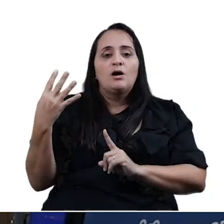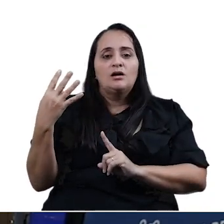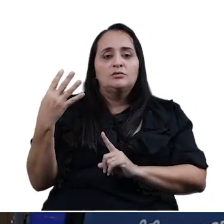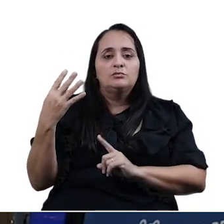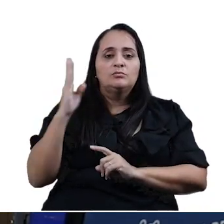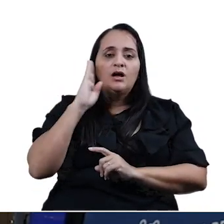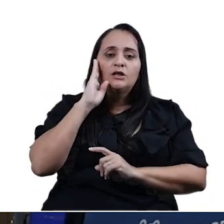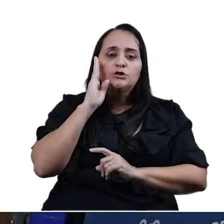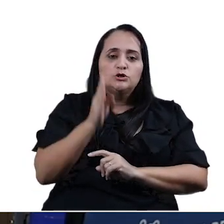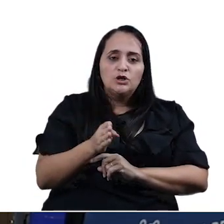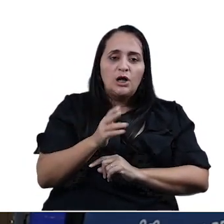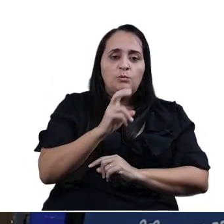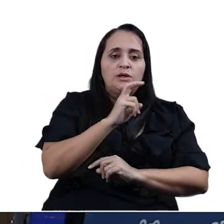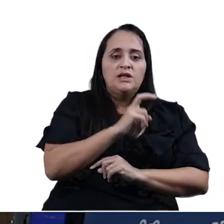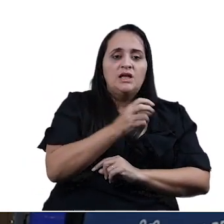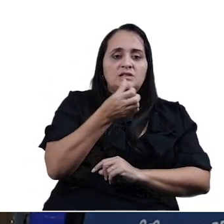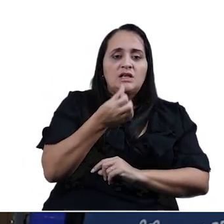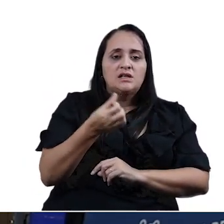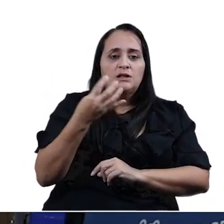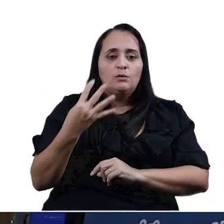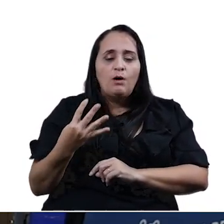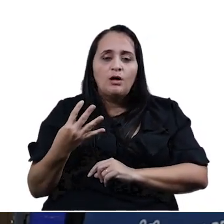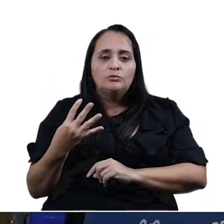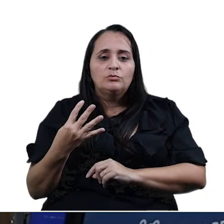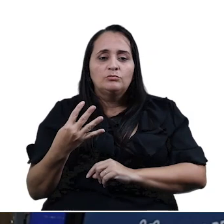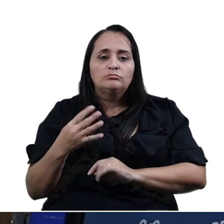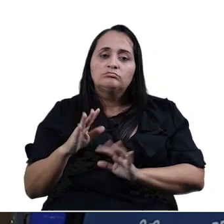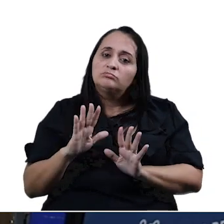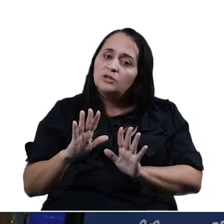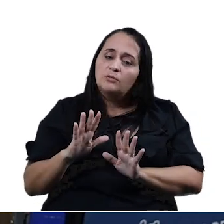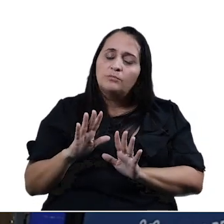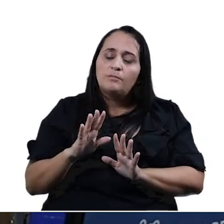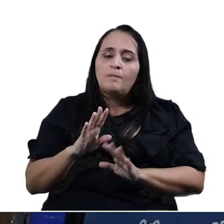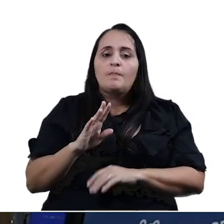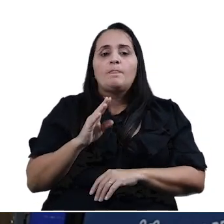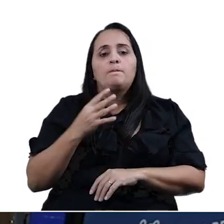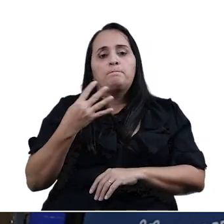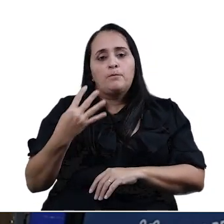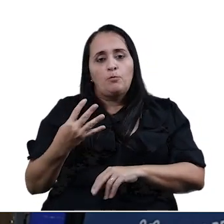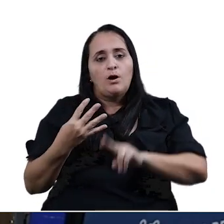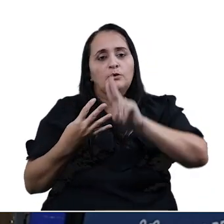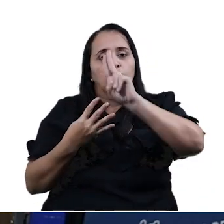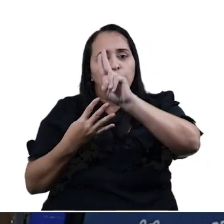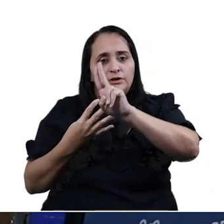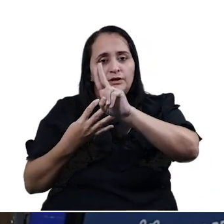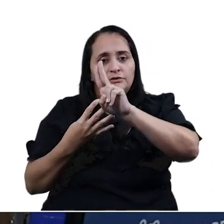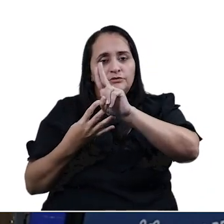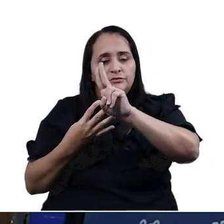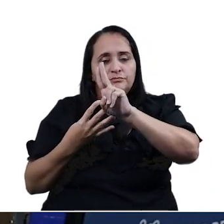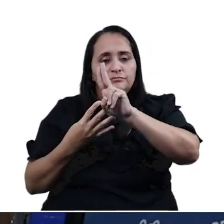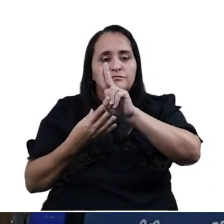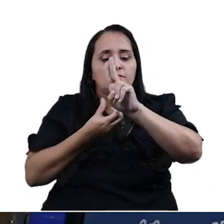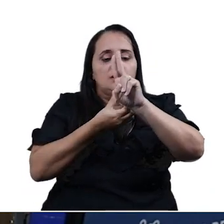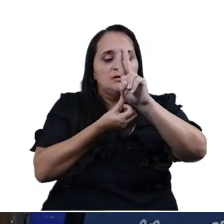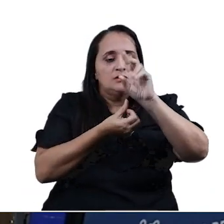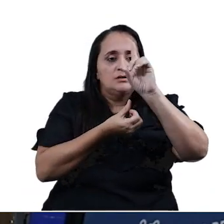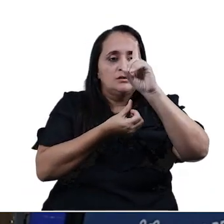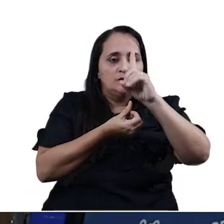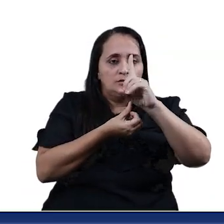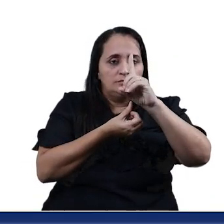60. E falei daqui no número 4. Então, a unidade 4, a dezena 60 e a centena